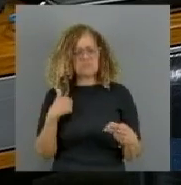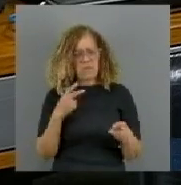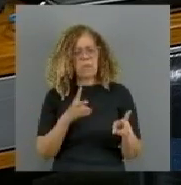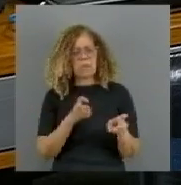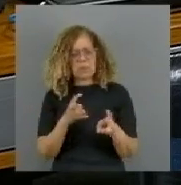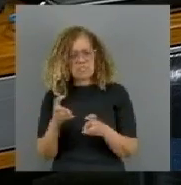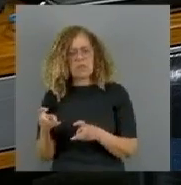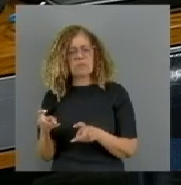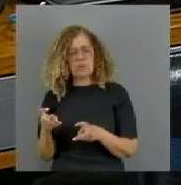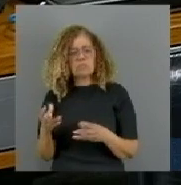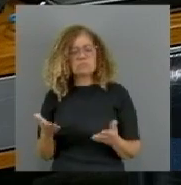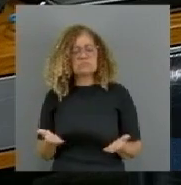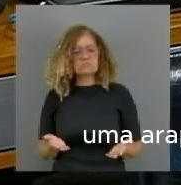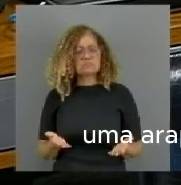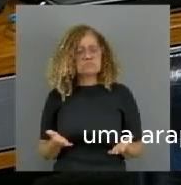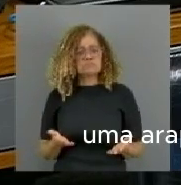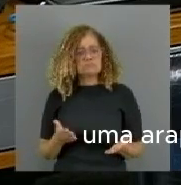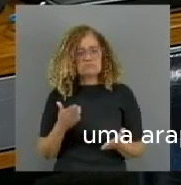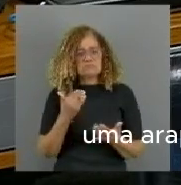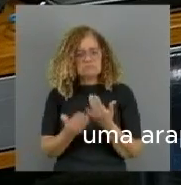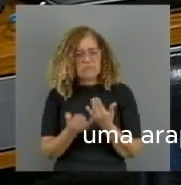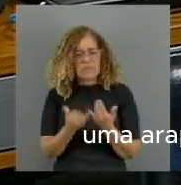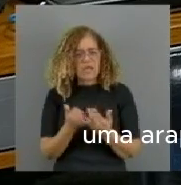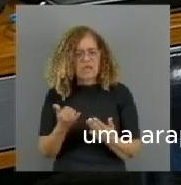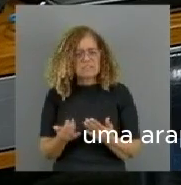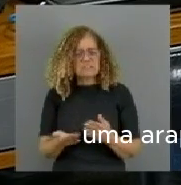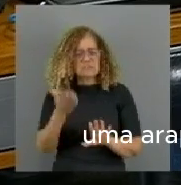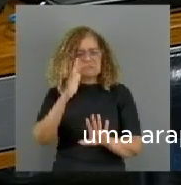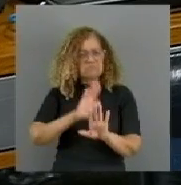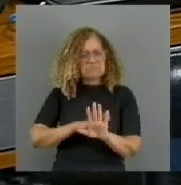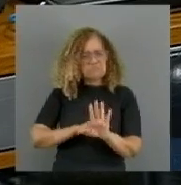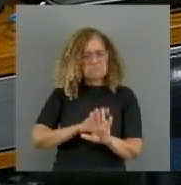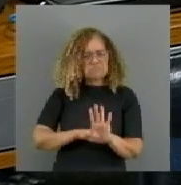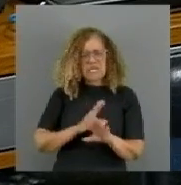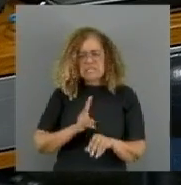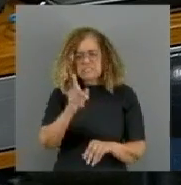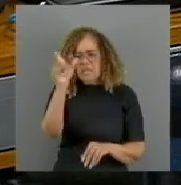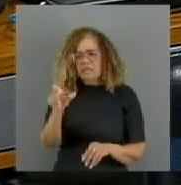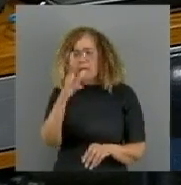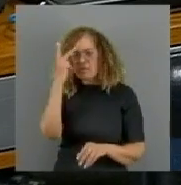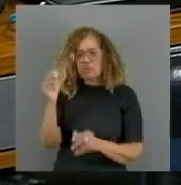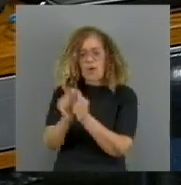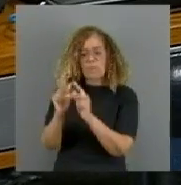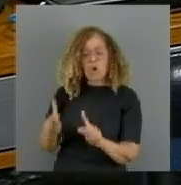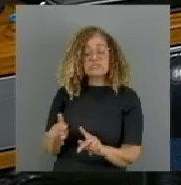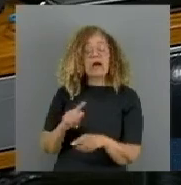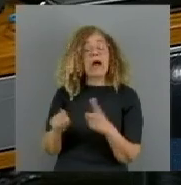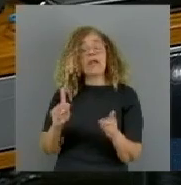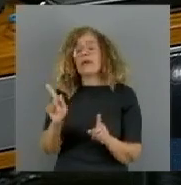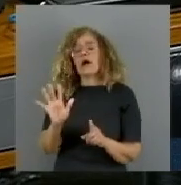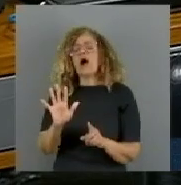repito, é uma armadilha, uma arapuca cada vez maior para as pessoas que apostam. Ah, não, mas teve a regulamentação agora,